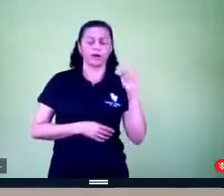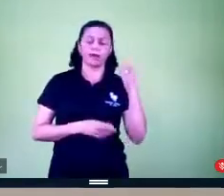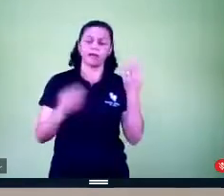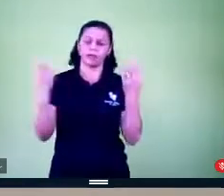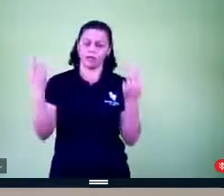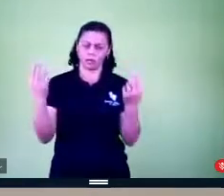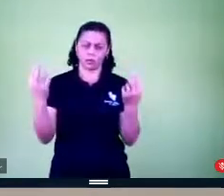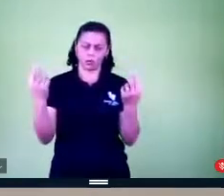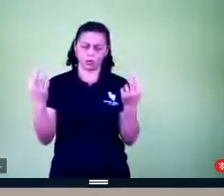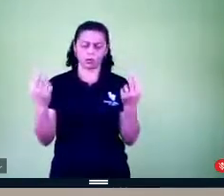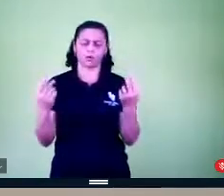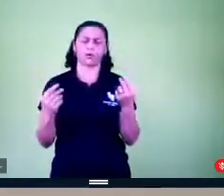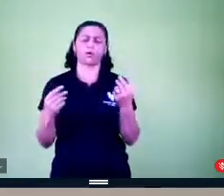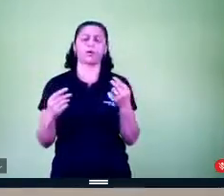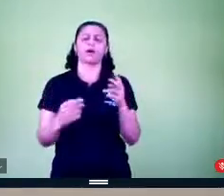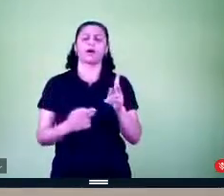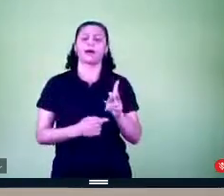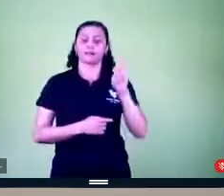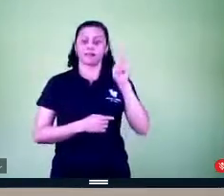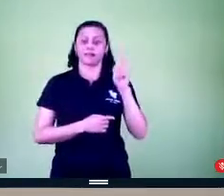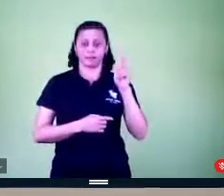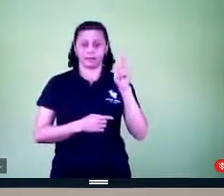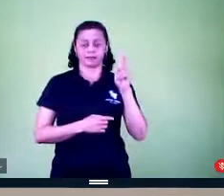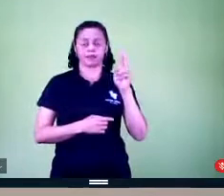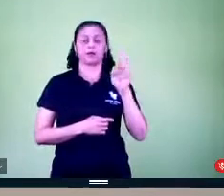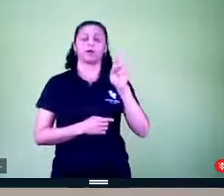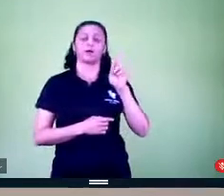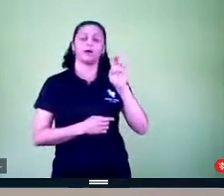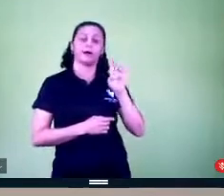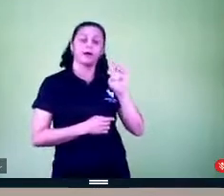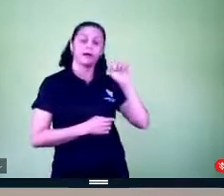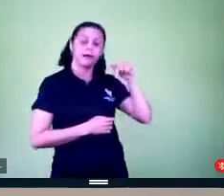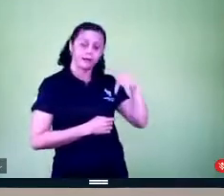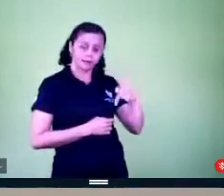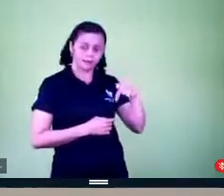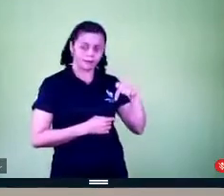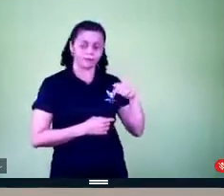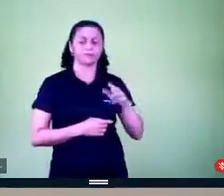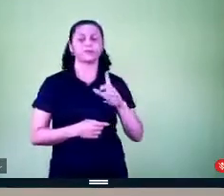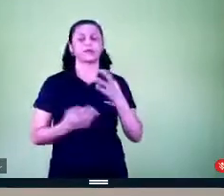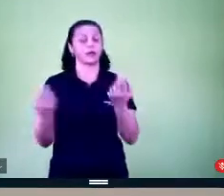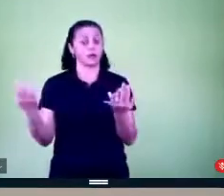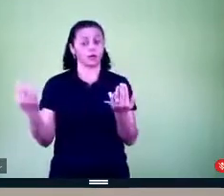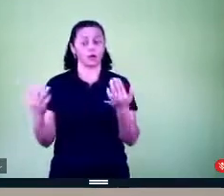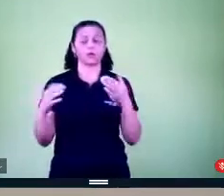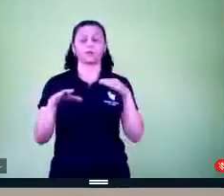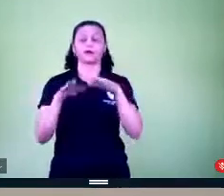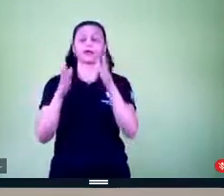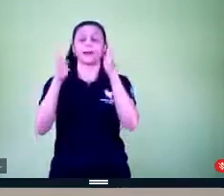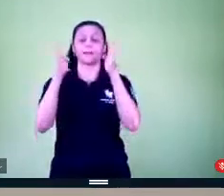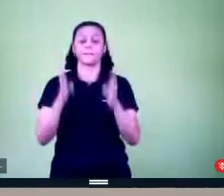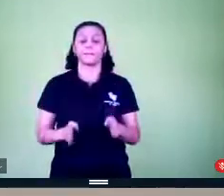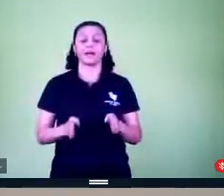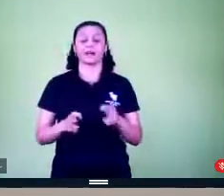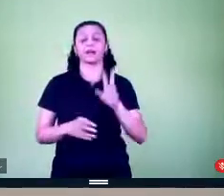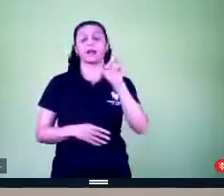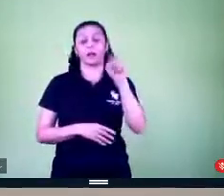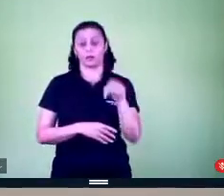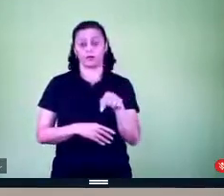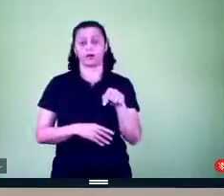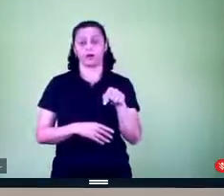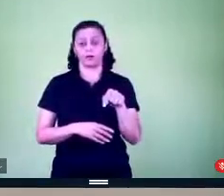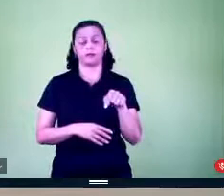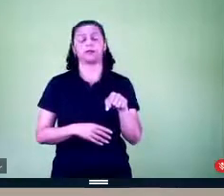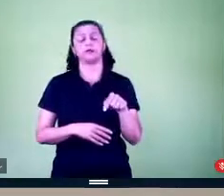paralelo, essa tensão está em paralelo com essa, que é a tensão que vai ser a tensão em cima da resistência equivalente desses